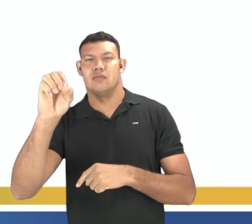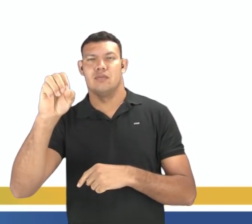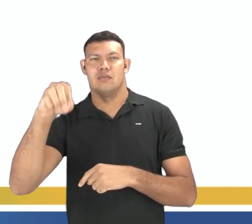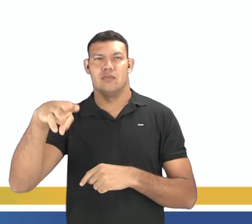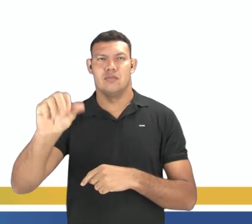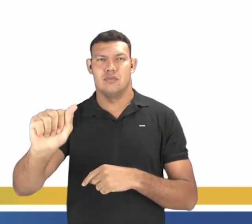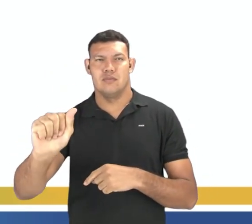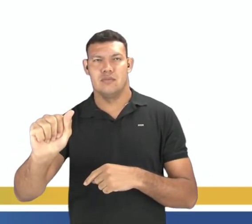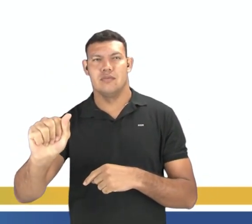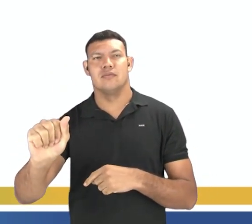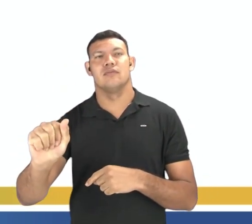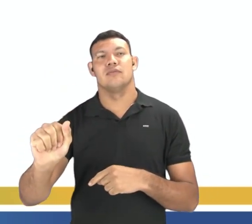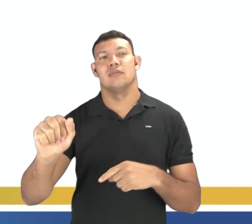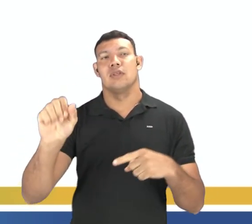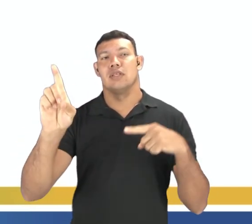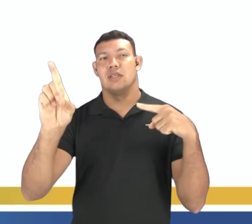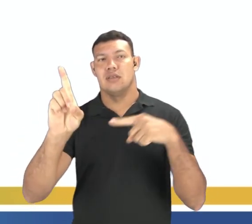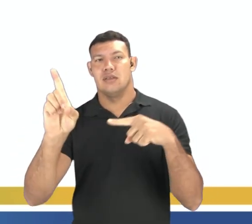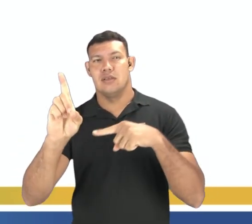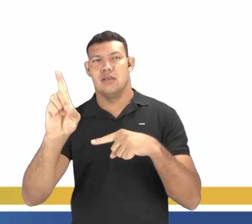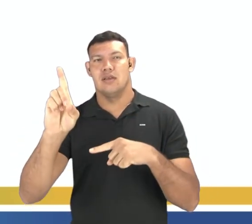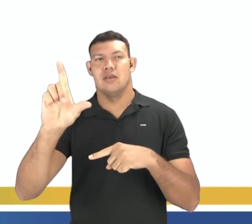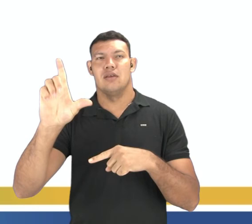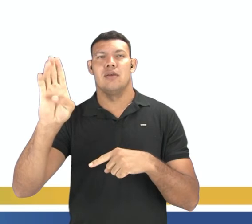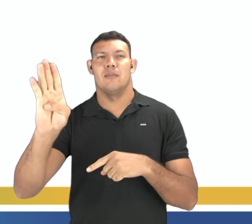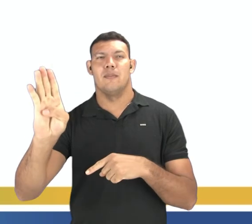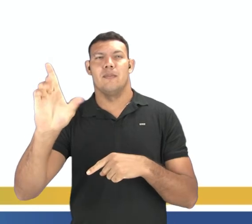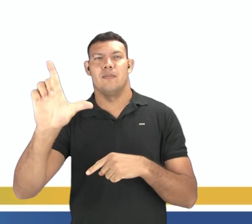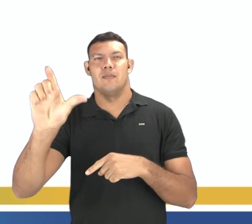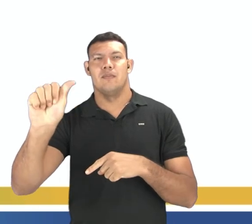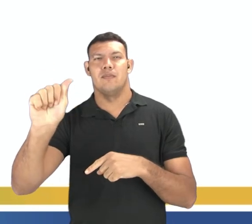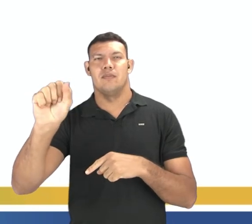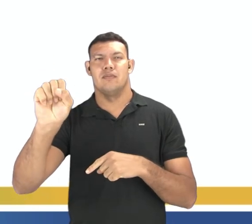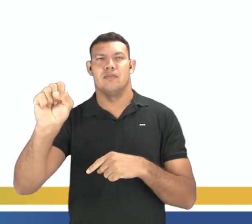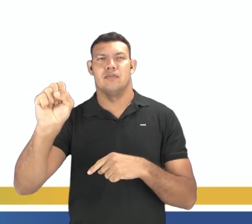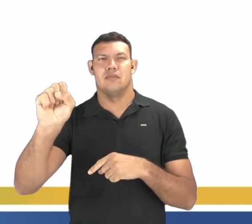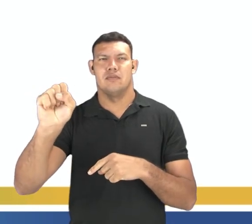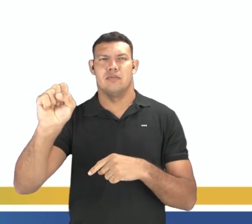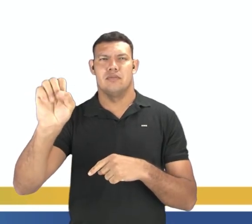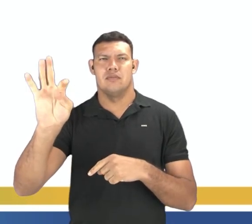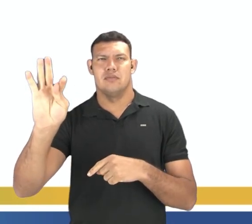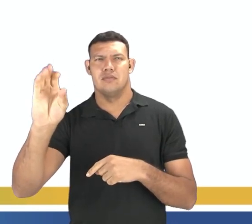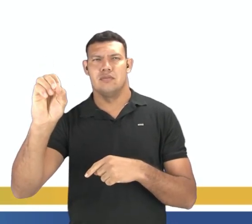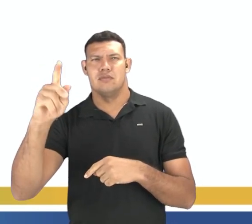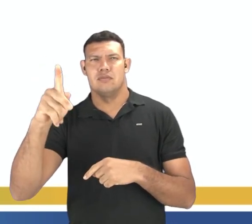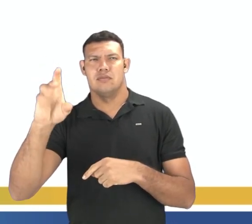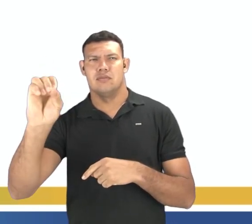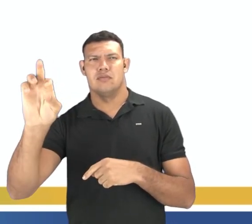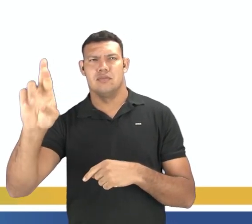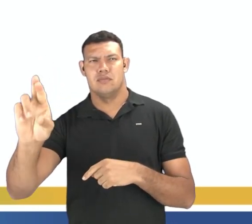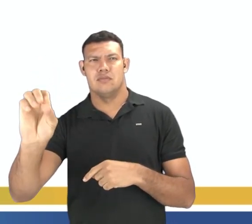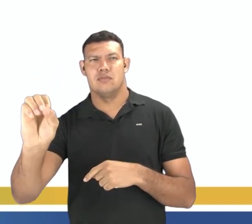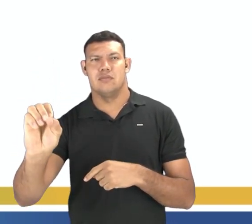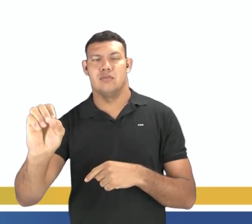zigoto. Então, a fase da organogênese é a fase mais importante, e que nelas os